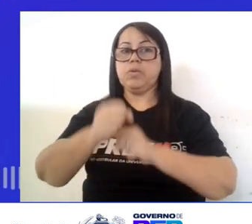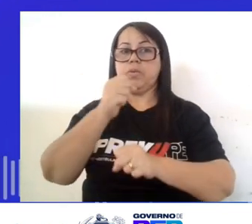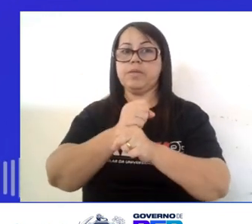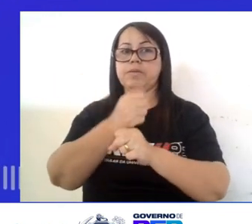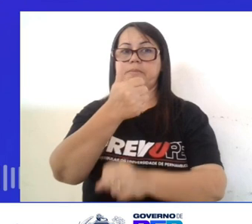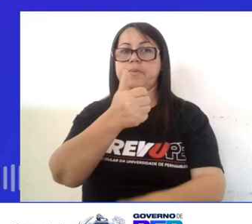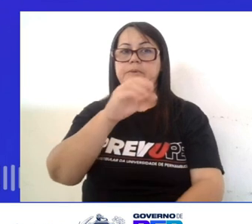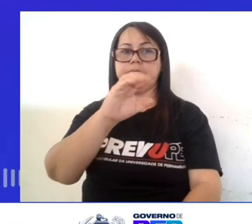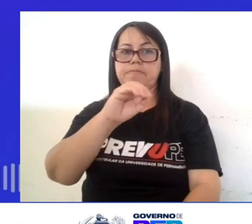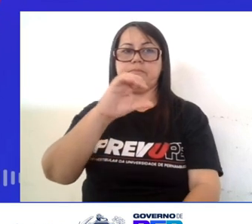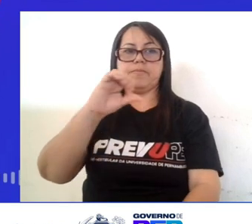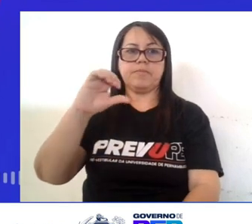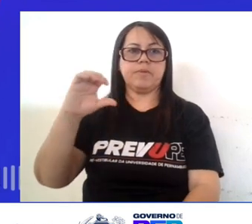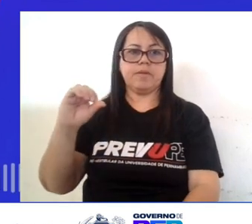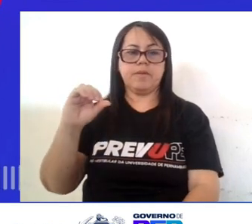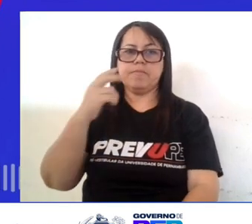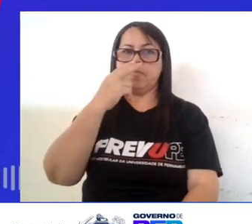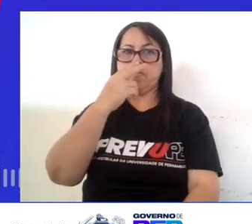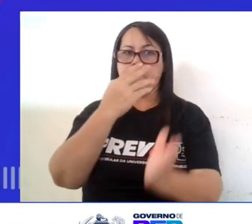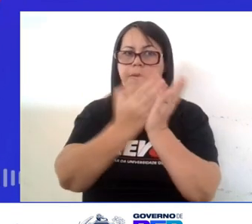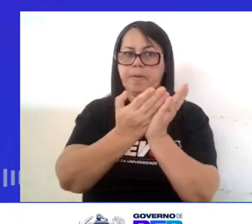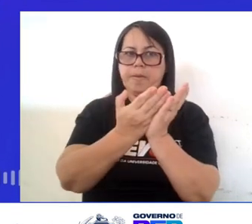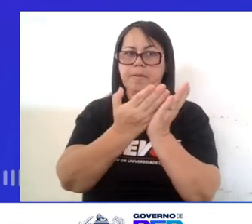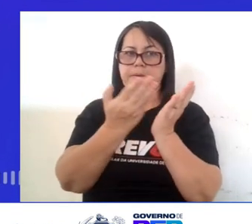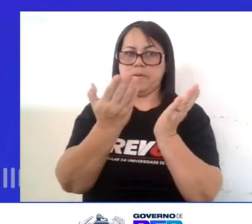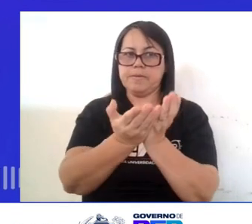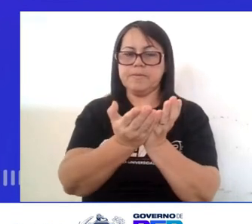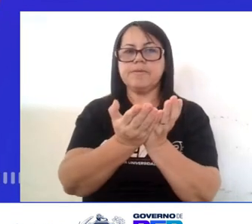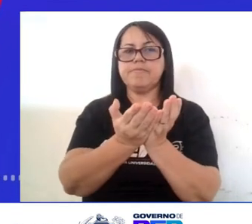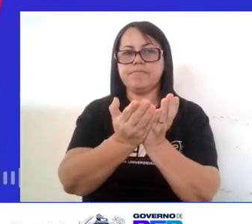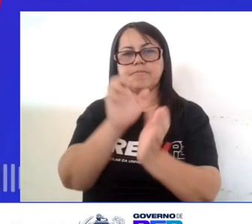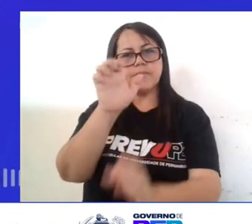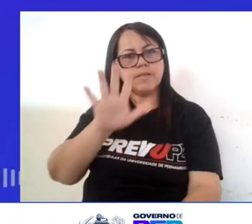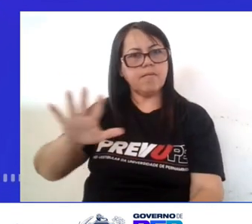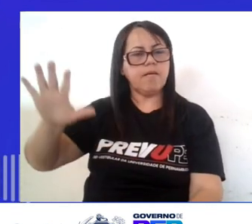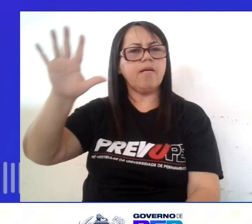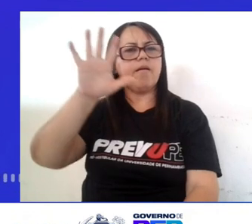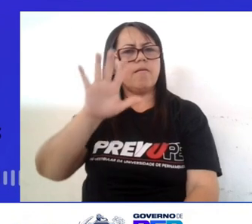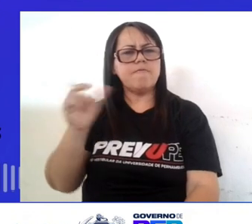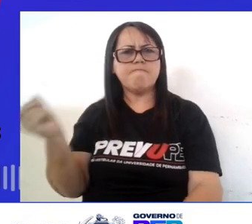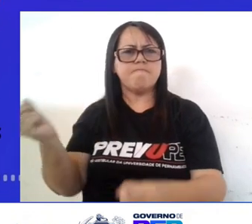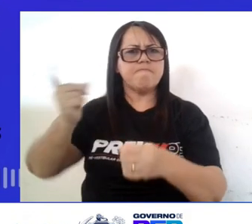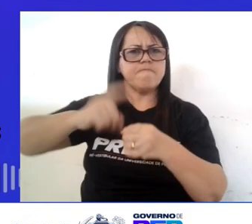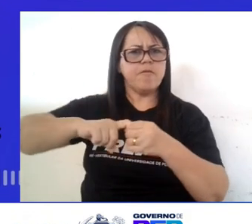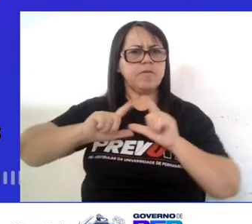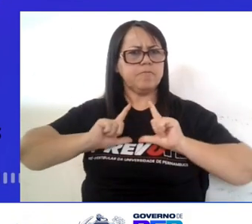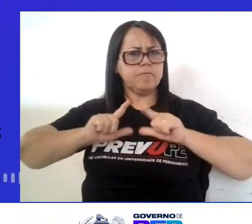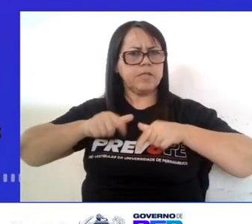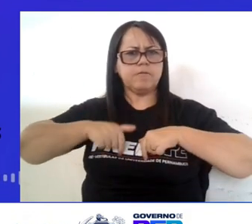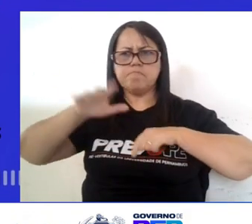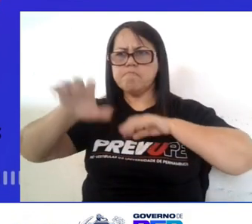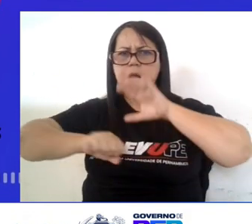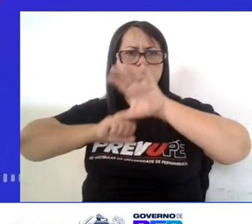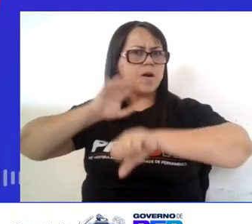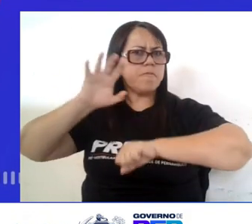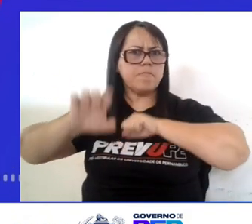1099 os cristãos europeus retomam as antigas terras de Israel estimulados pelo Espírito